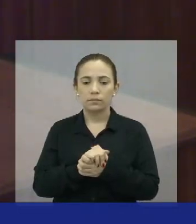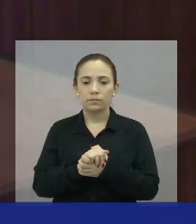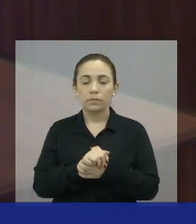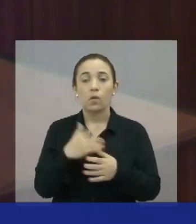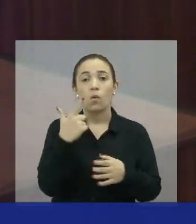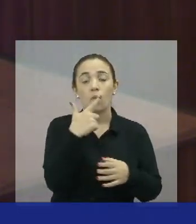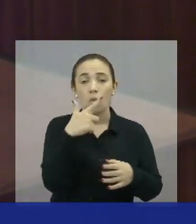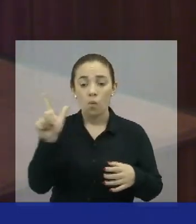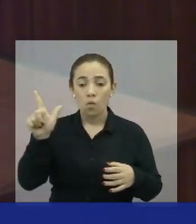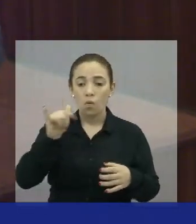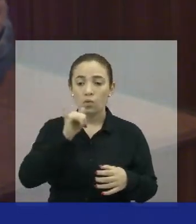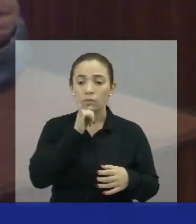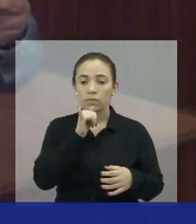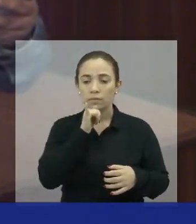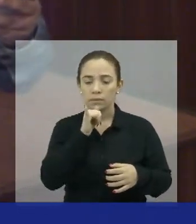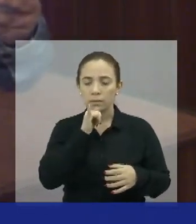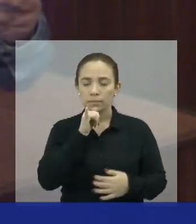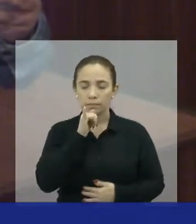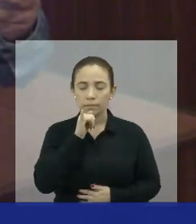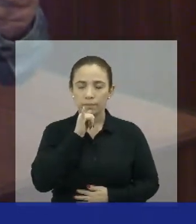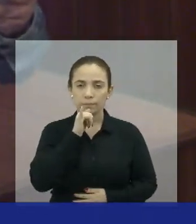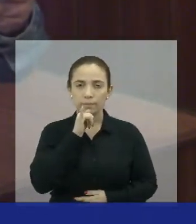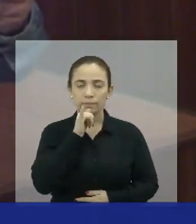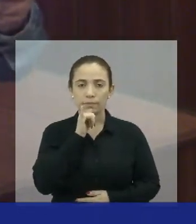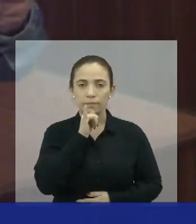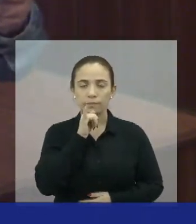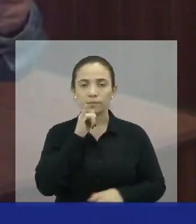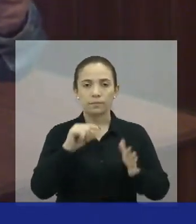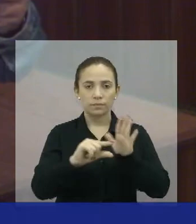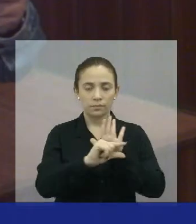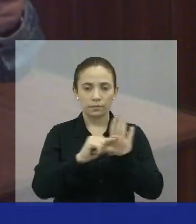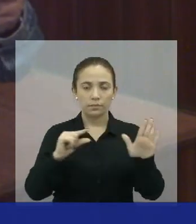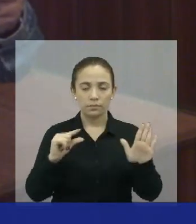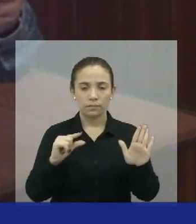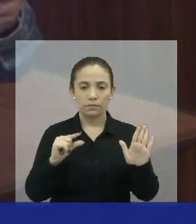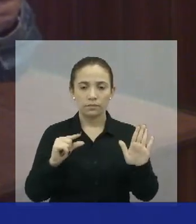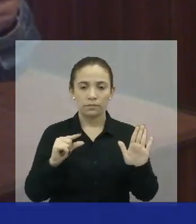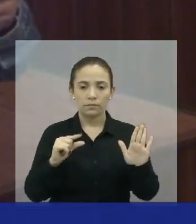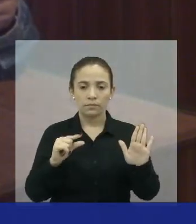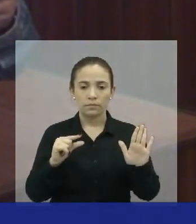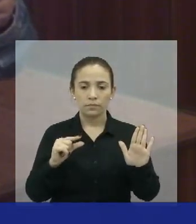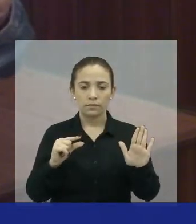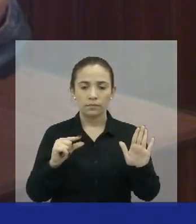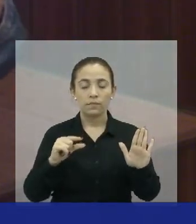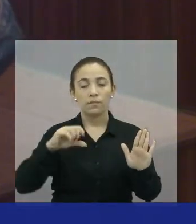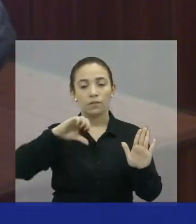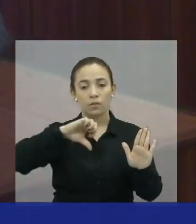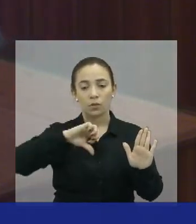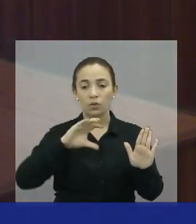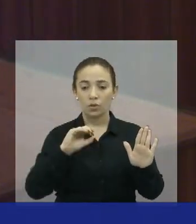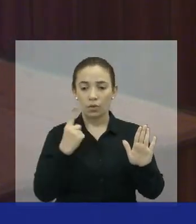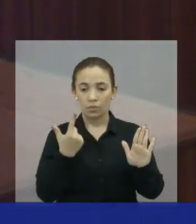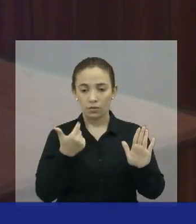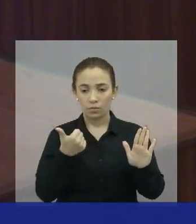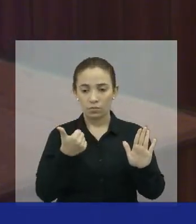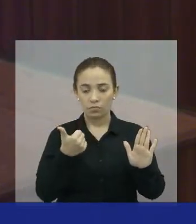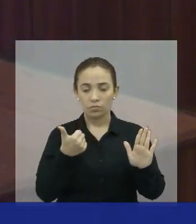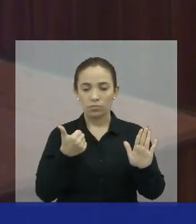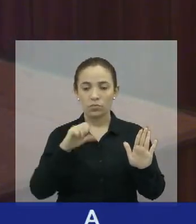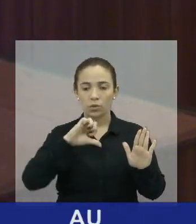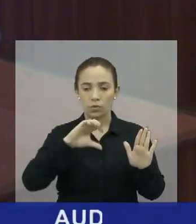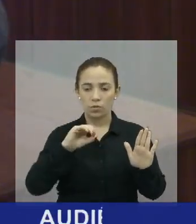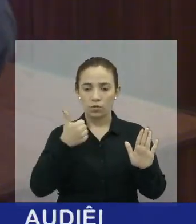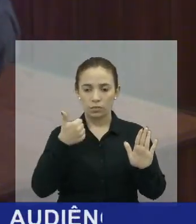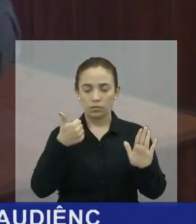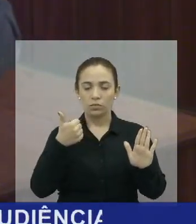outro exemplo é aqui o artigo 901. que